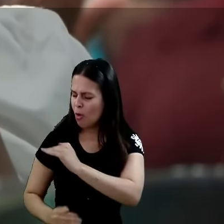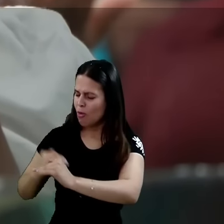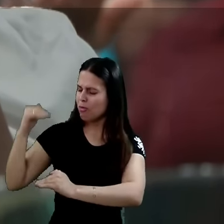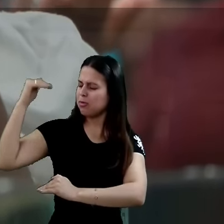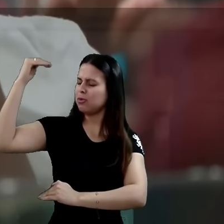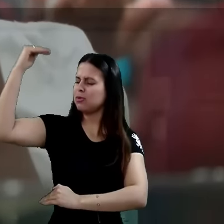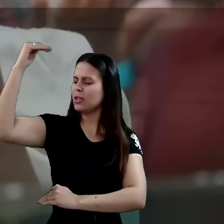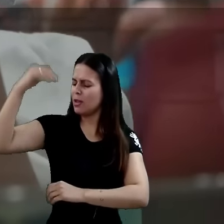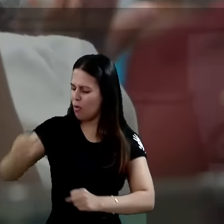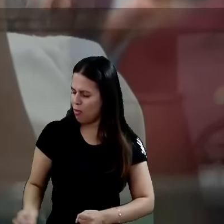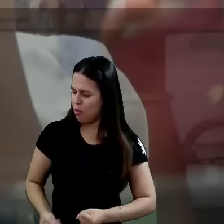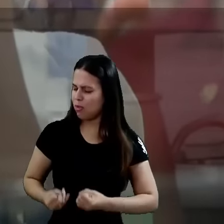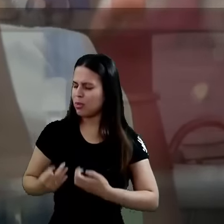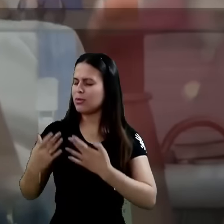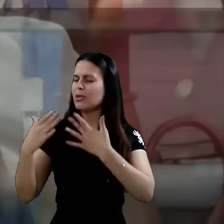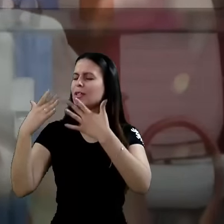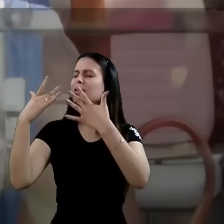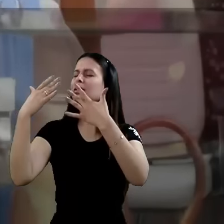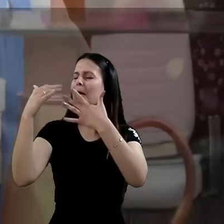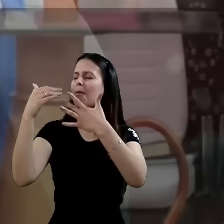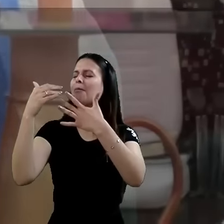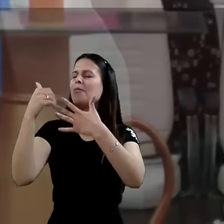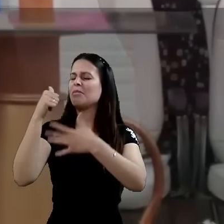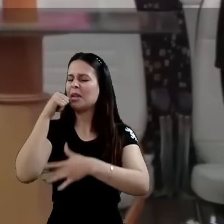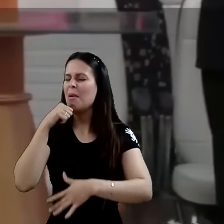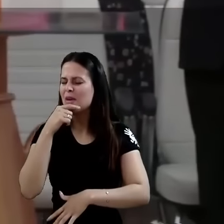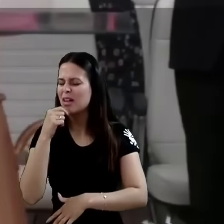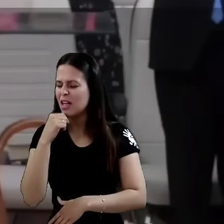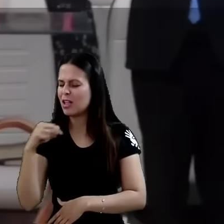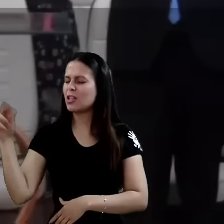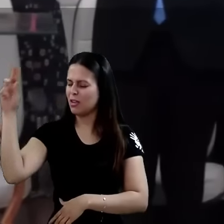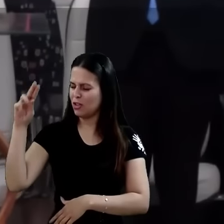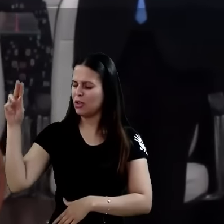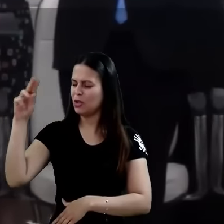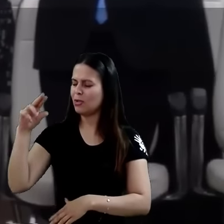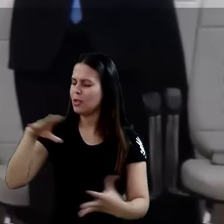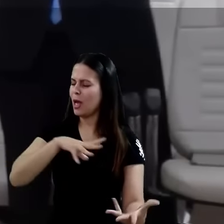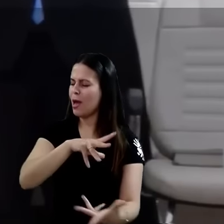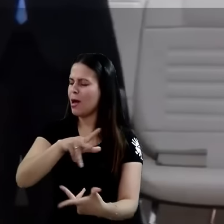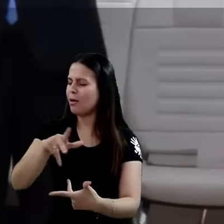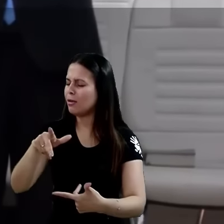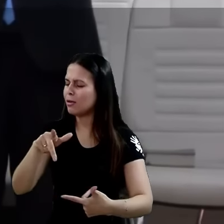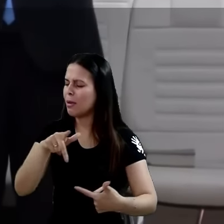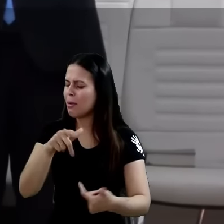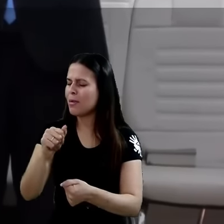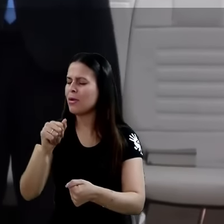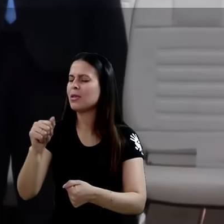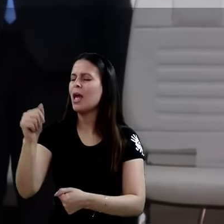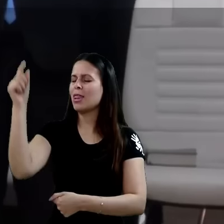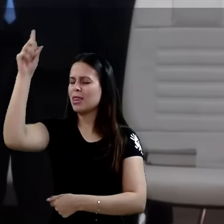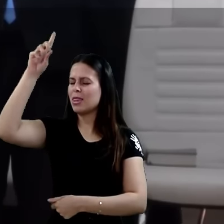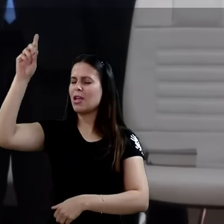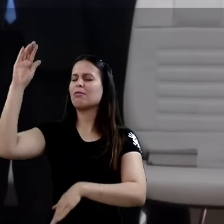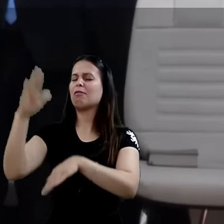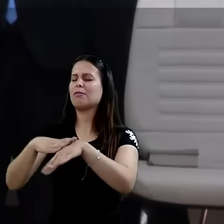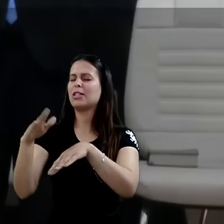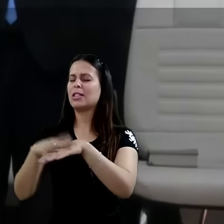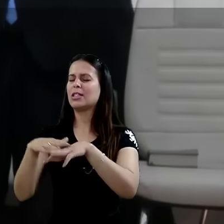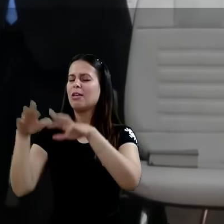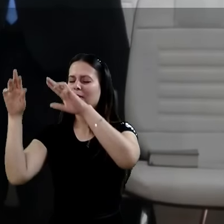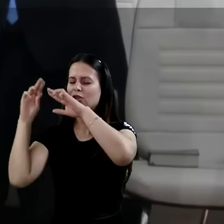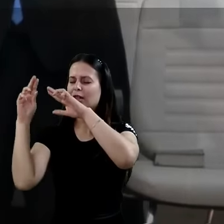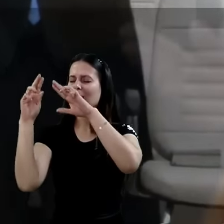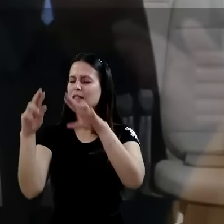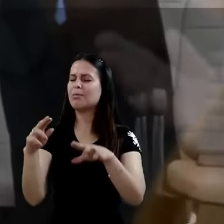Florescer na presença do Senhor menina Deus vai te usar nesta terra o Senhor Deus estabeleceu esta resposta vai